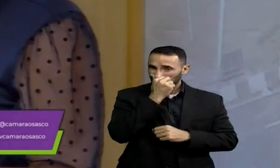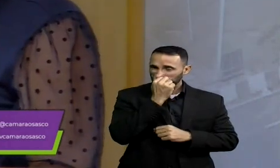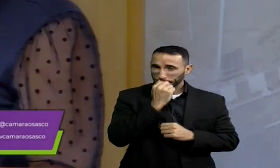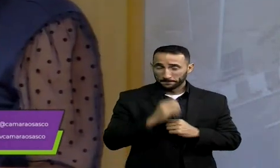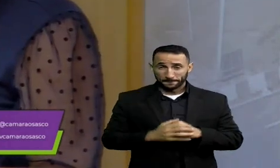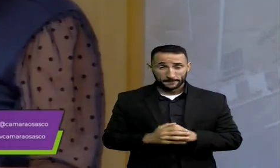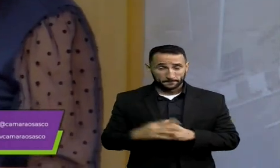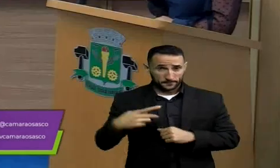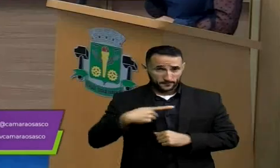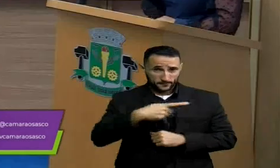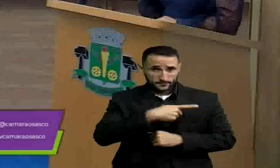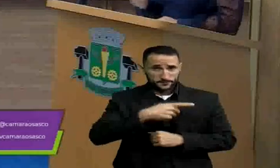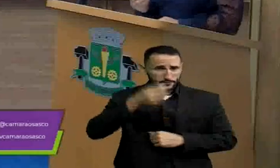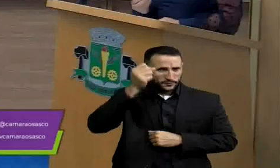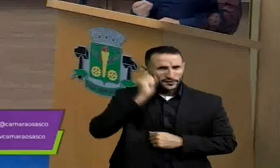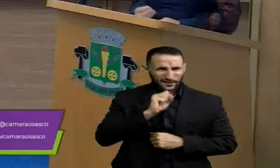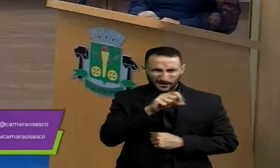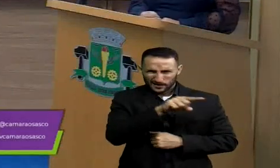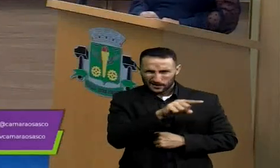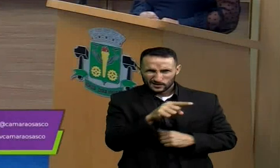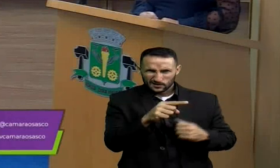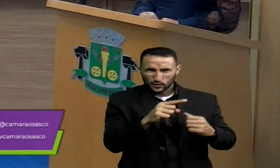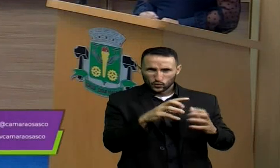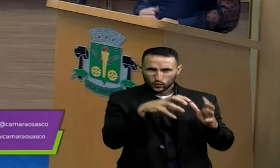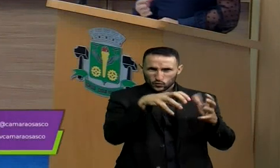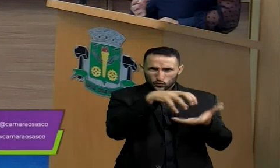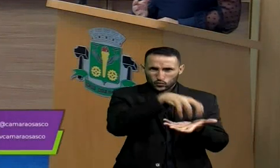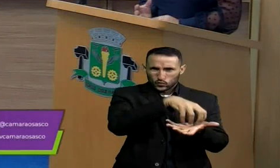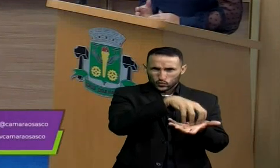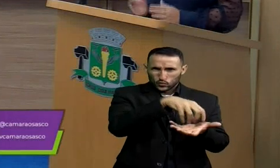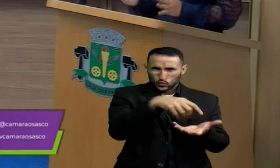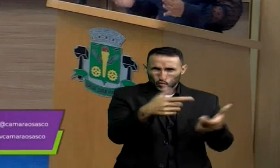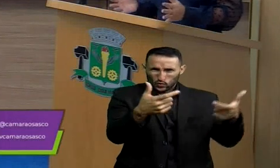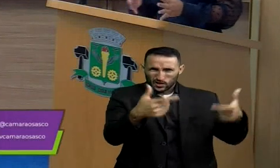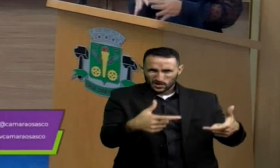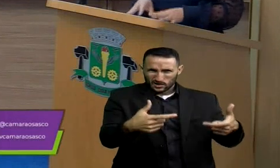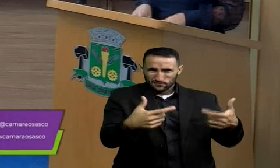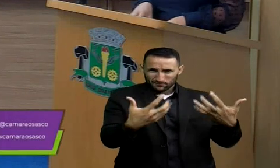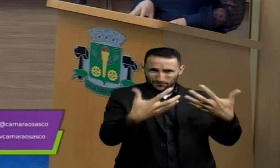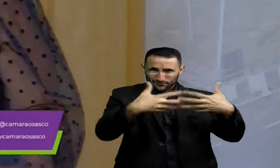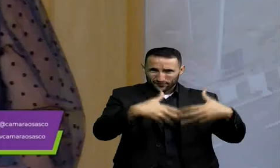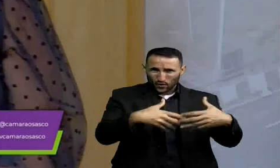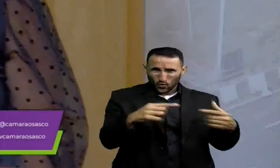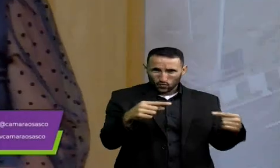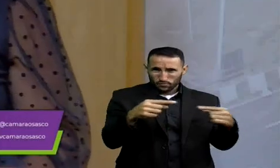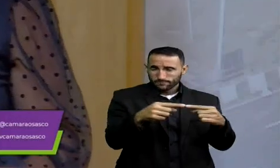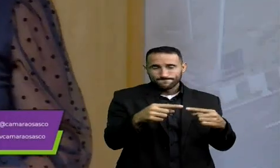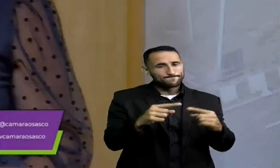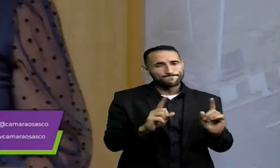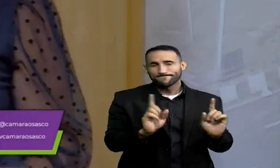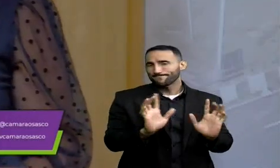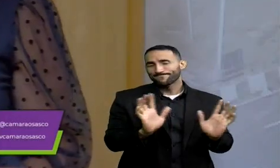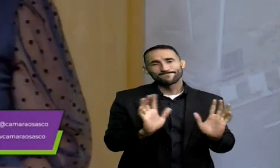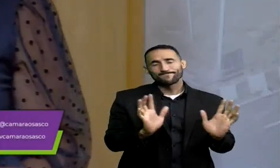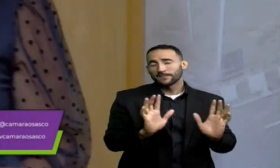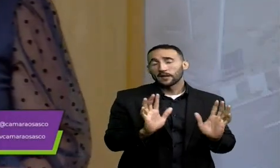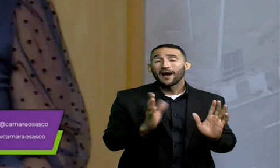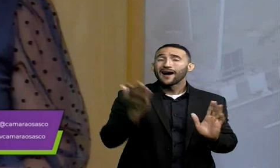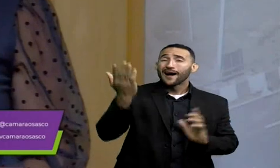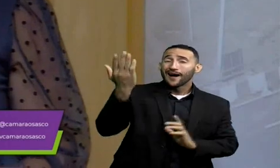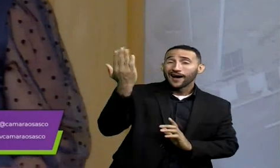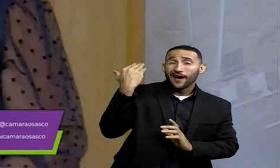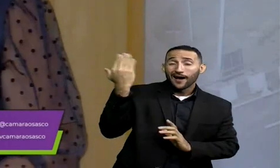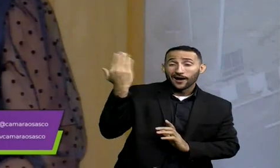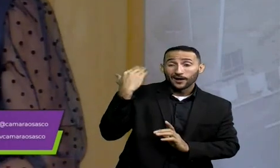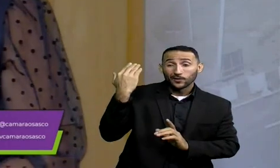Pastora Não tá bom né Desde quando que foi local que encontramos na ocasião né Isso é